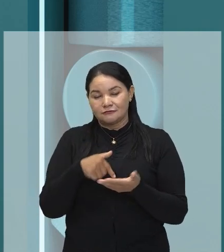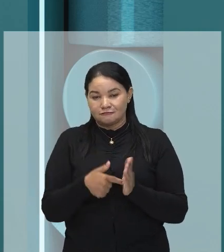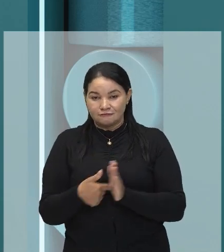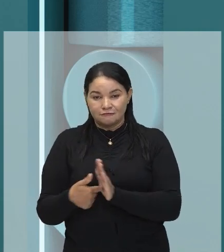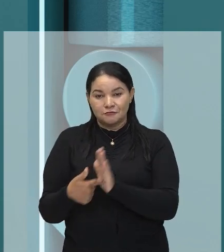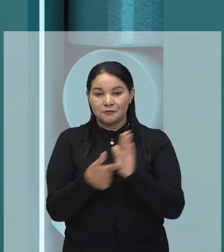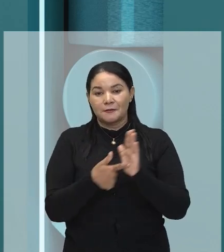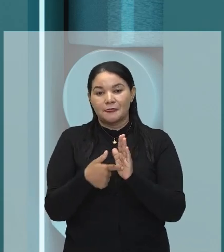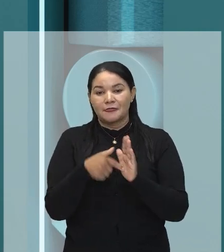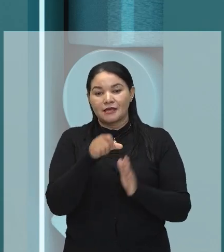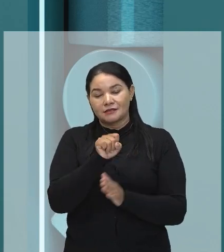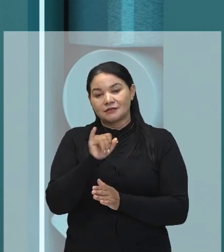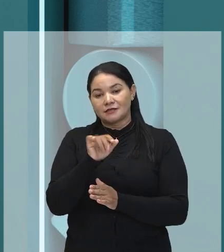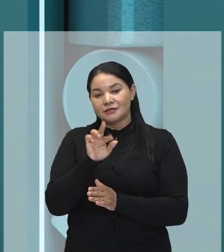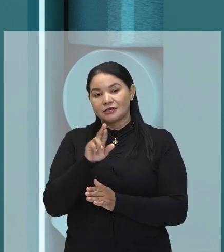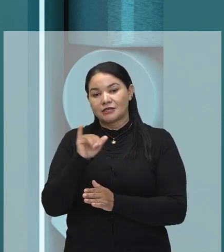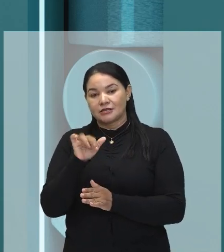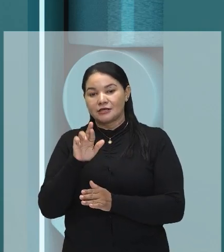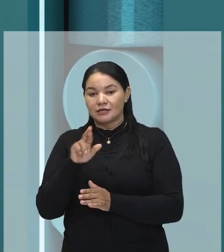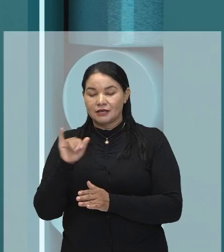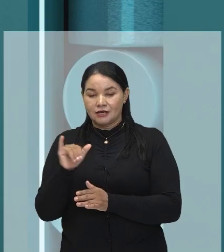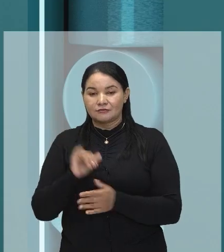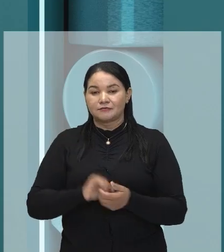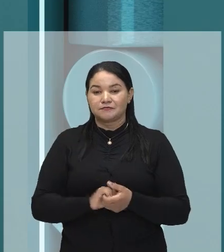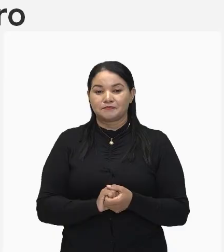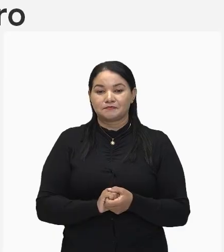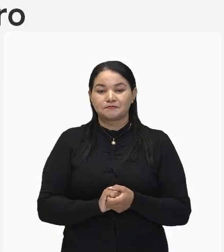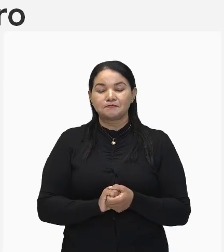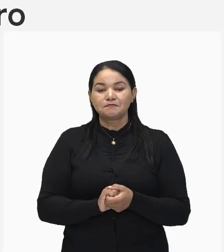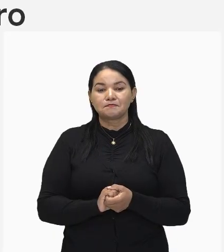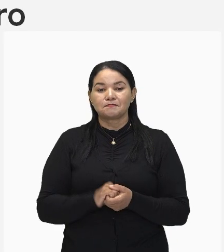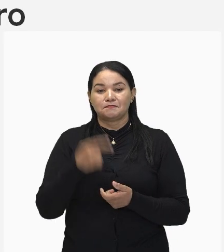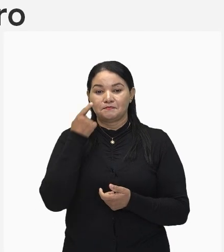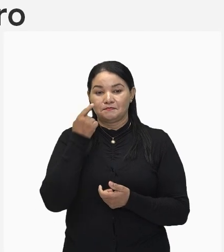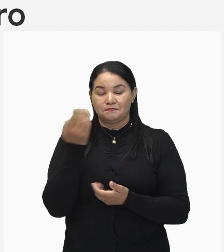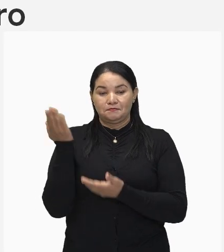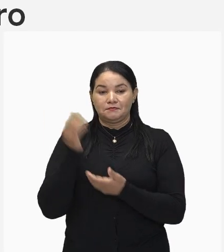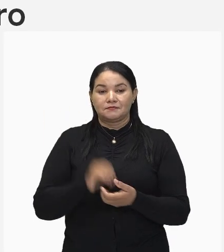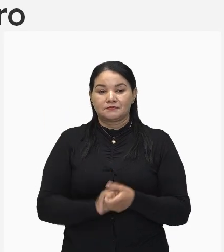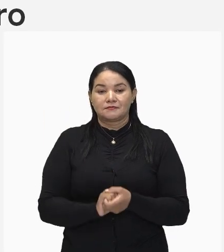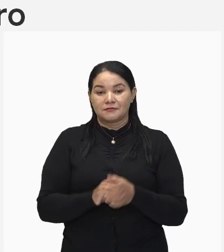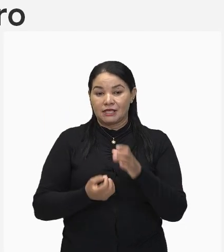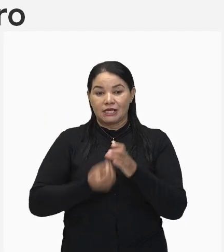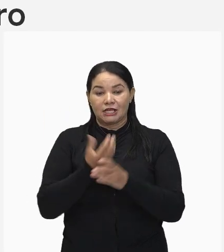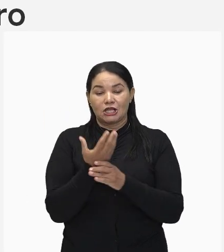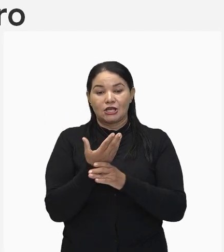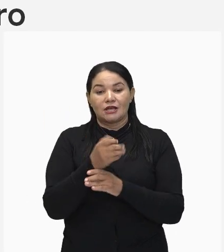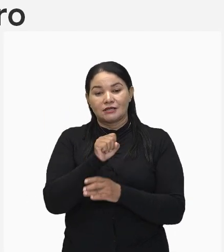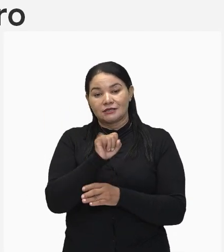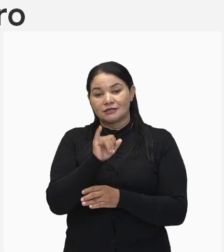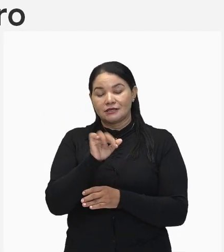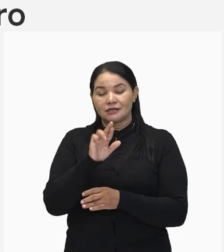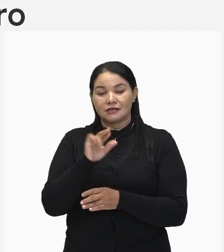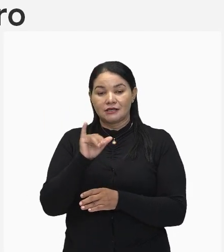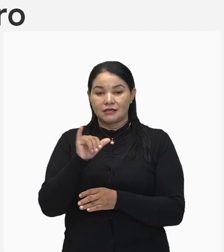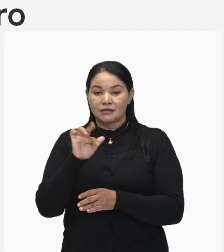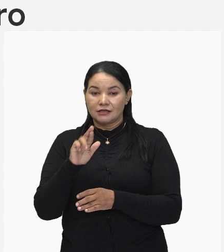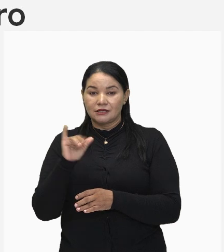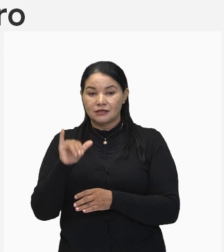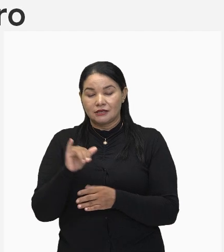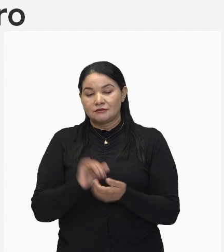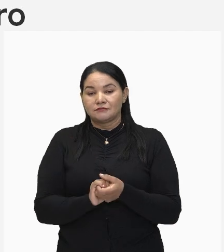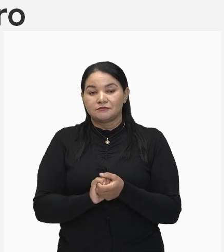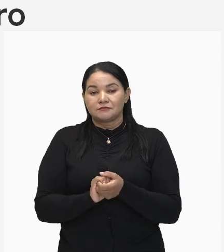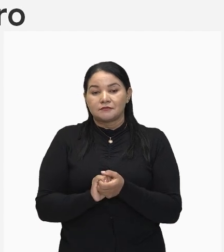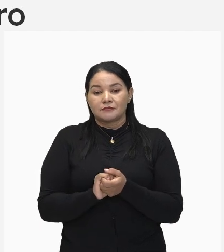Siriri, que representa o estado de Mato Grosso. Bem, a origem do Siriri é incerta. É